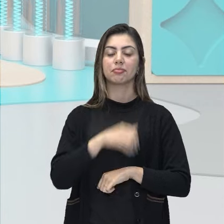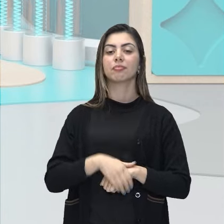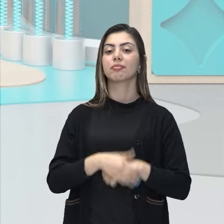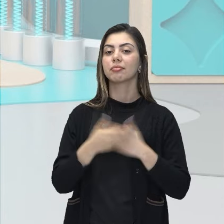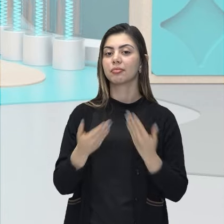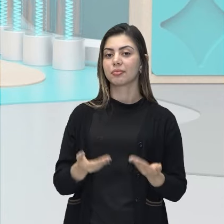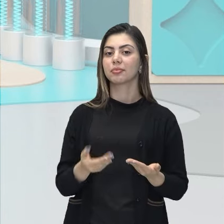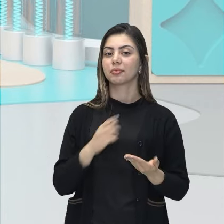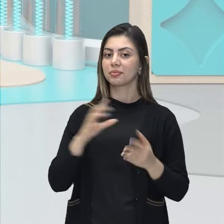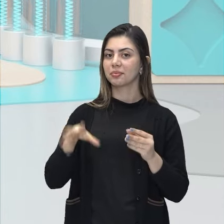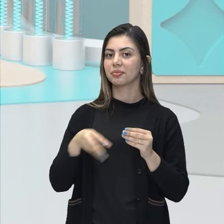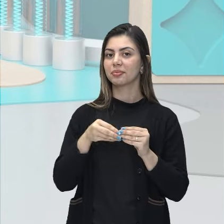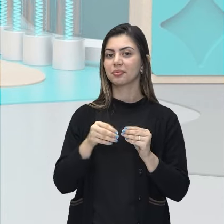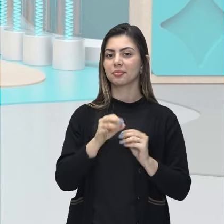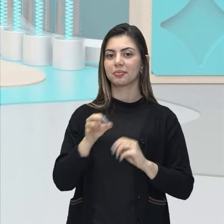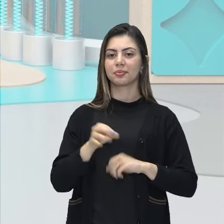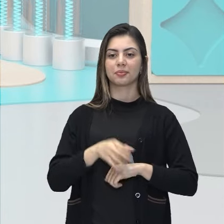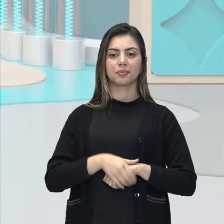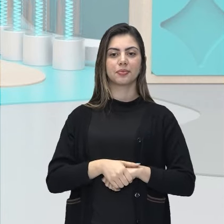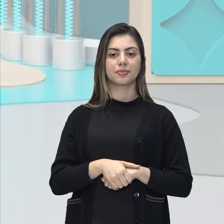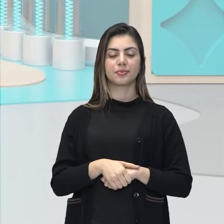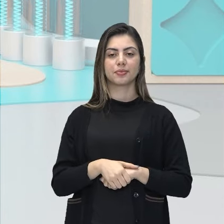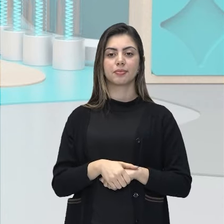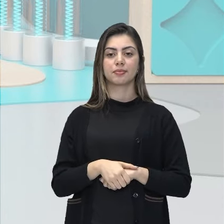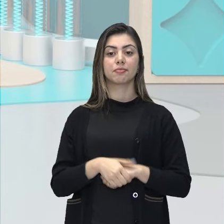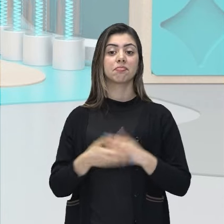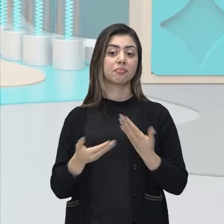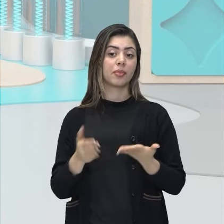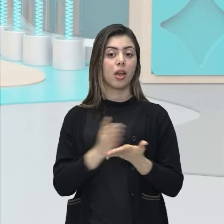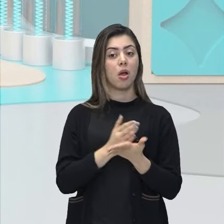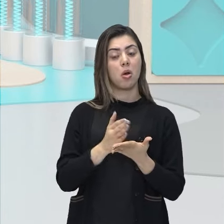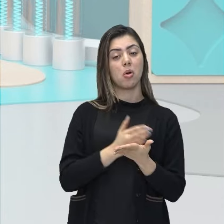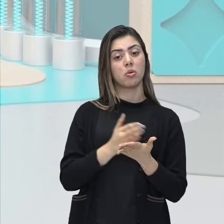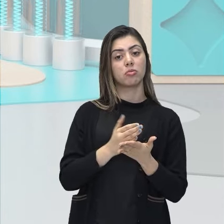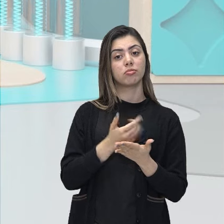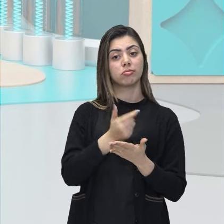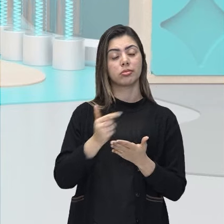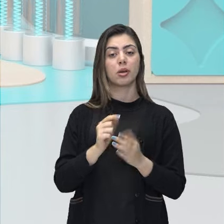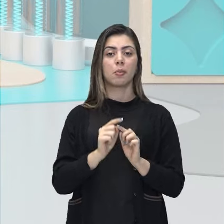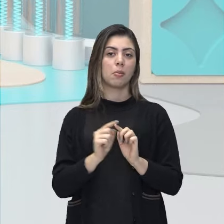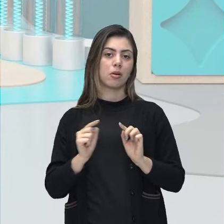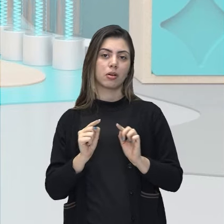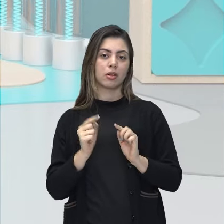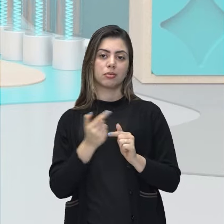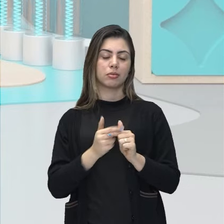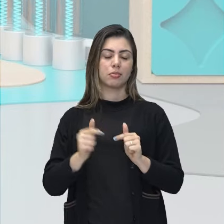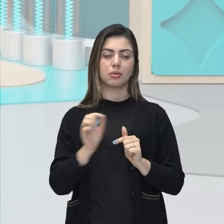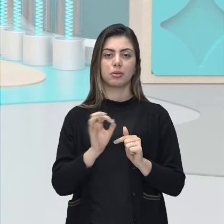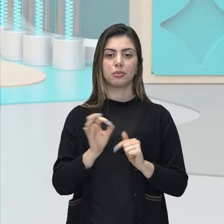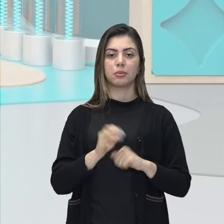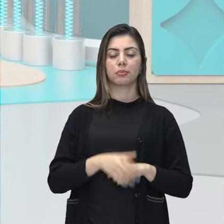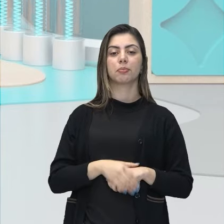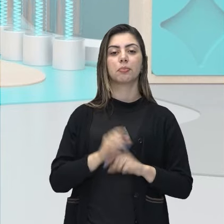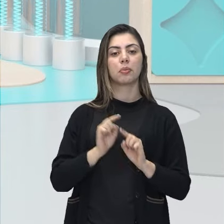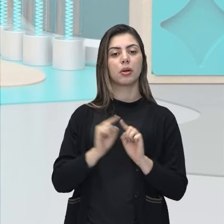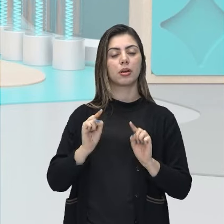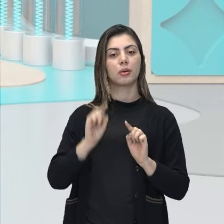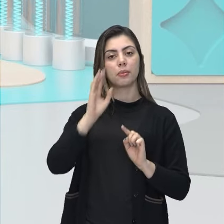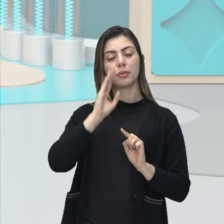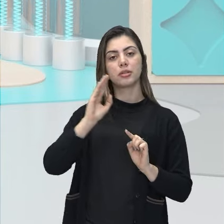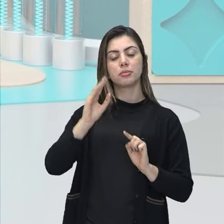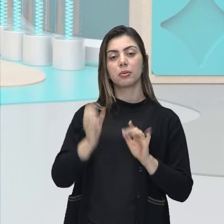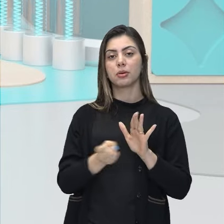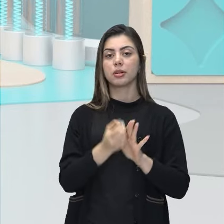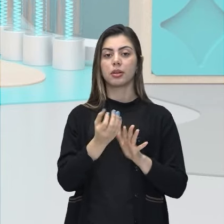tem um complemento, right? Alguns casos pode ser que não tenha, então, mas não tem problema nenhum. Mas o básico para você fazer uma